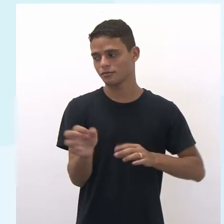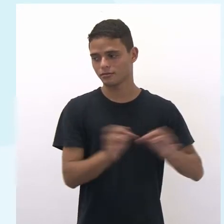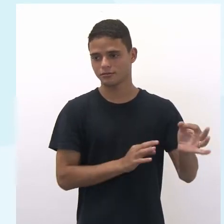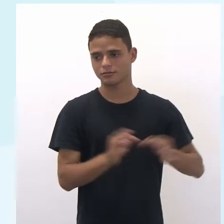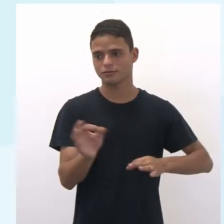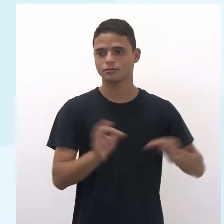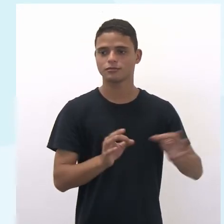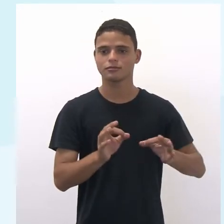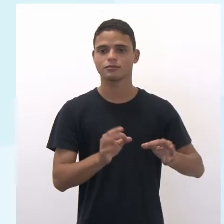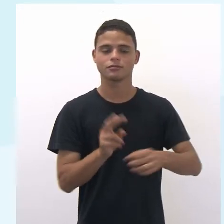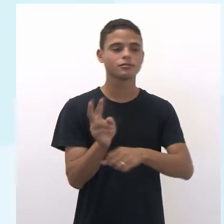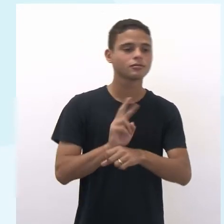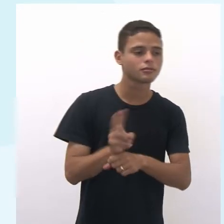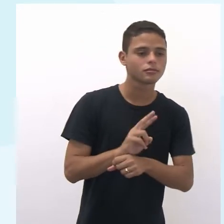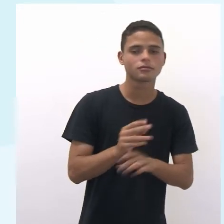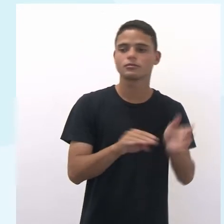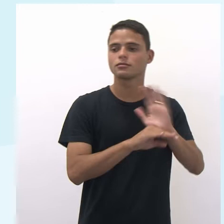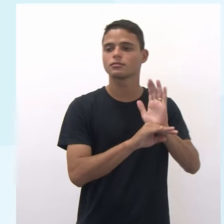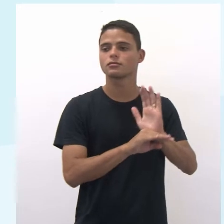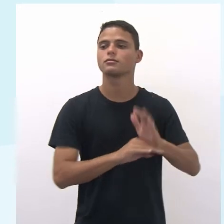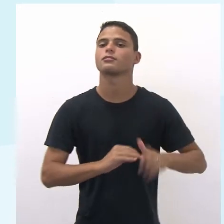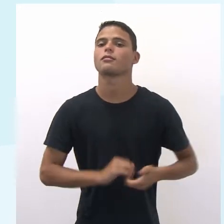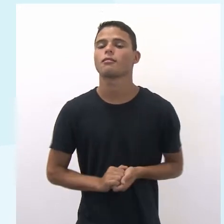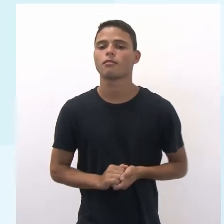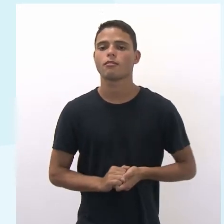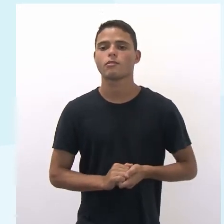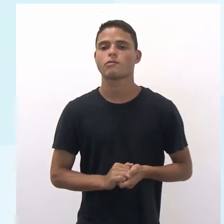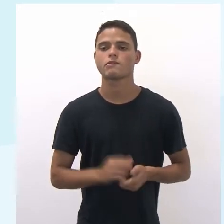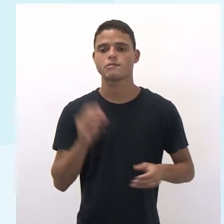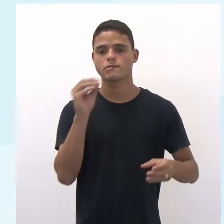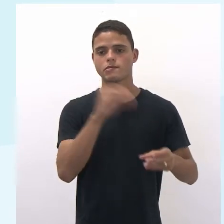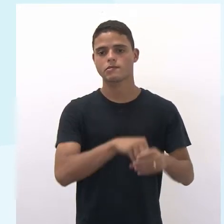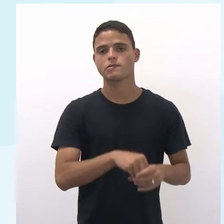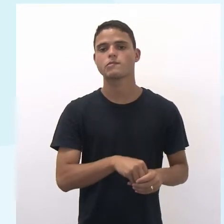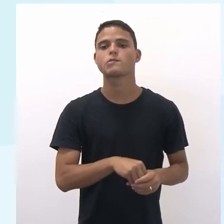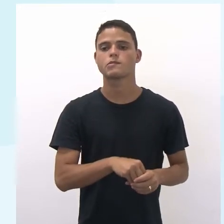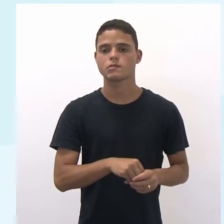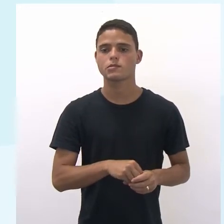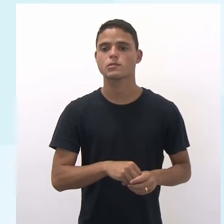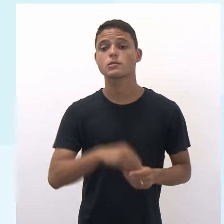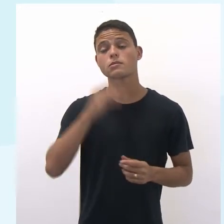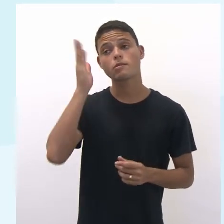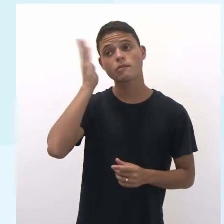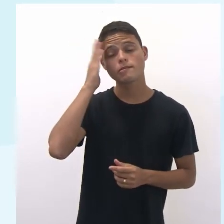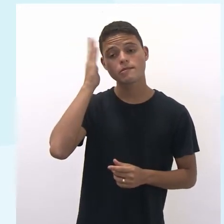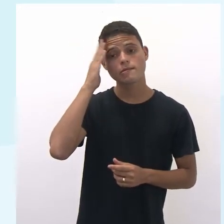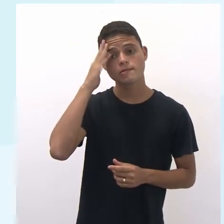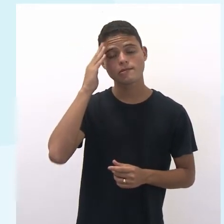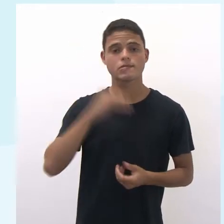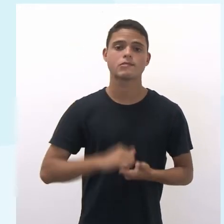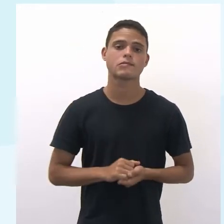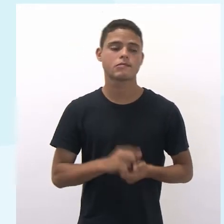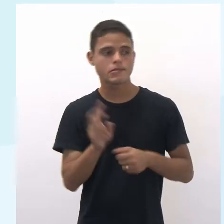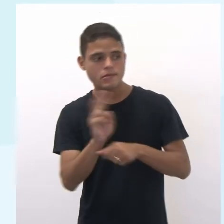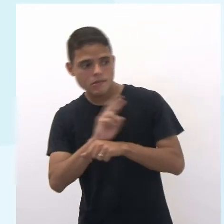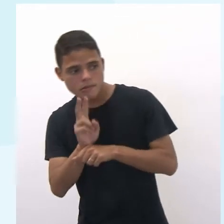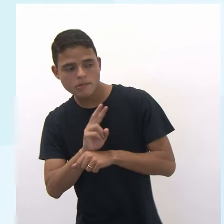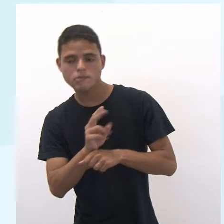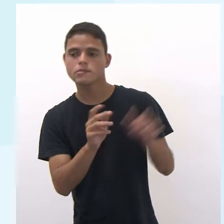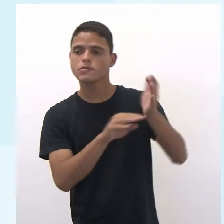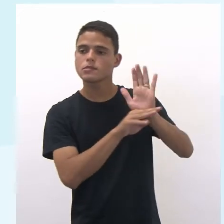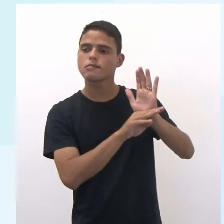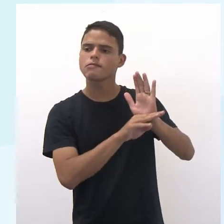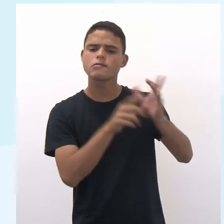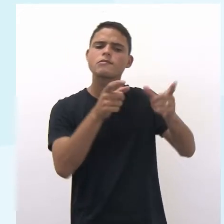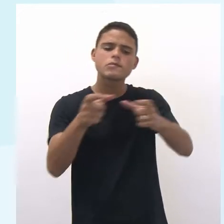do vídeo, né? Então, já entra naquilo que eu já lhe disse. Saber a intencionalidade, analisar o vídeo, de onde